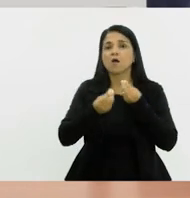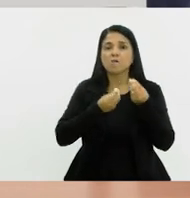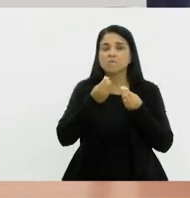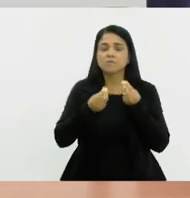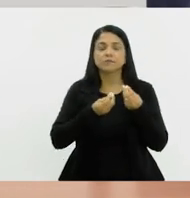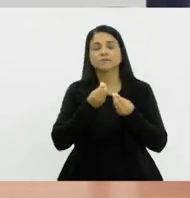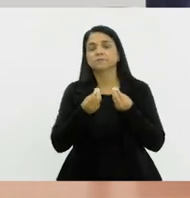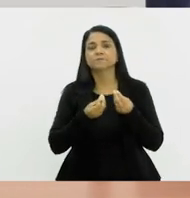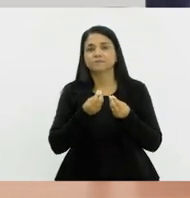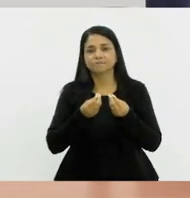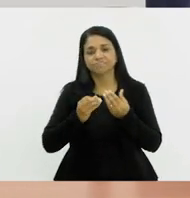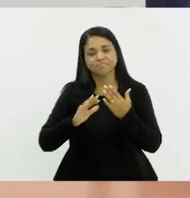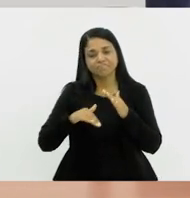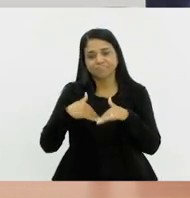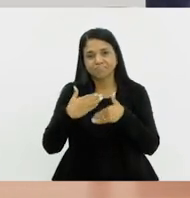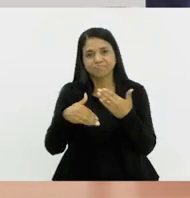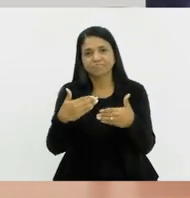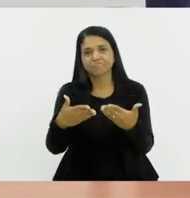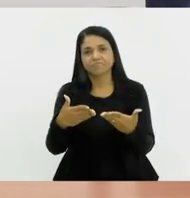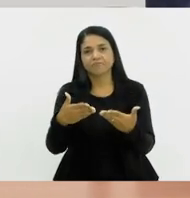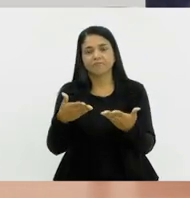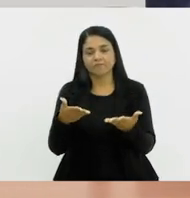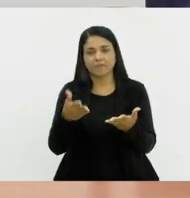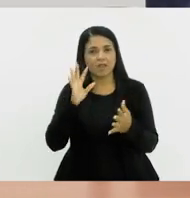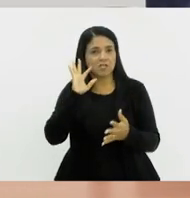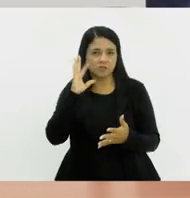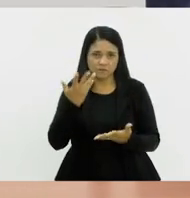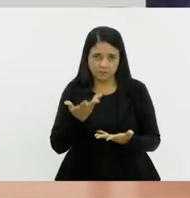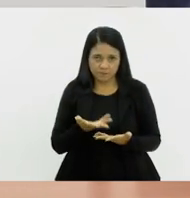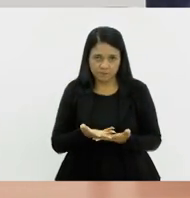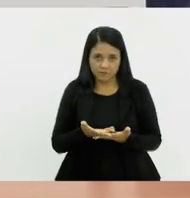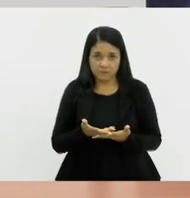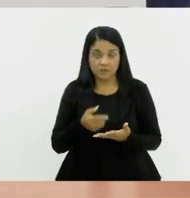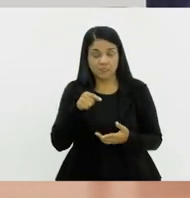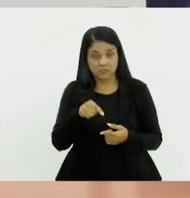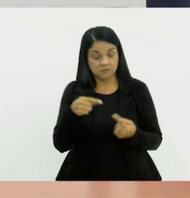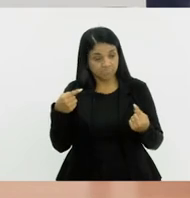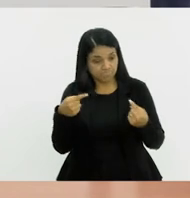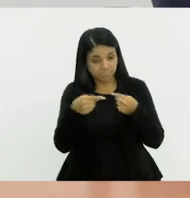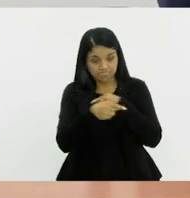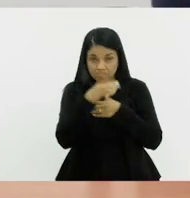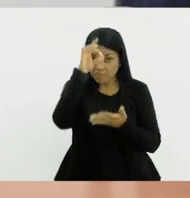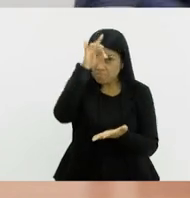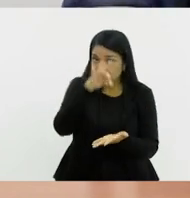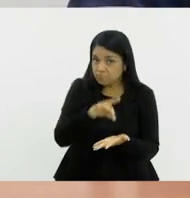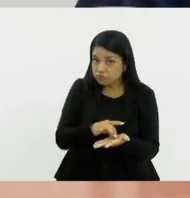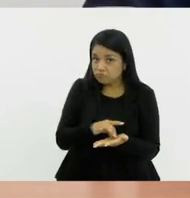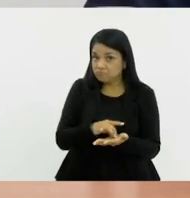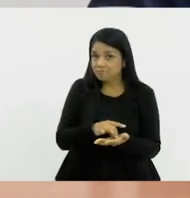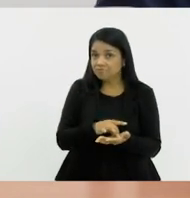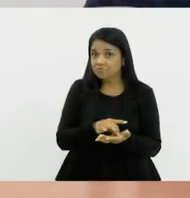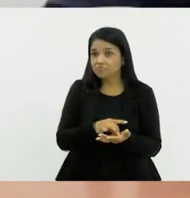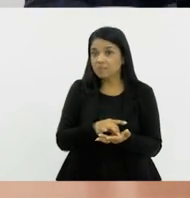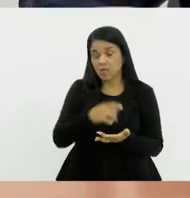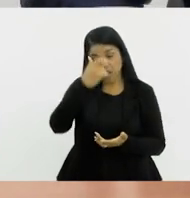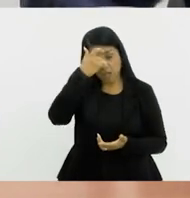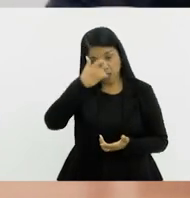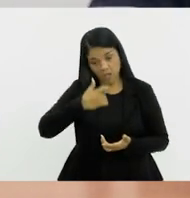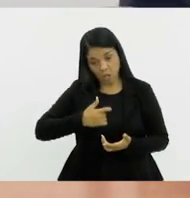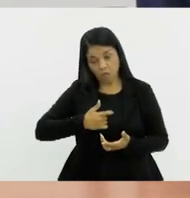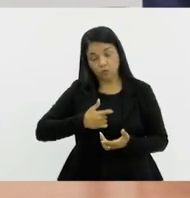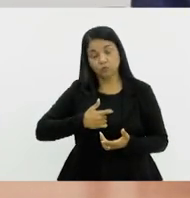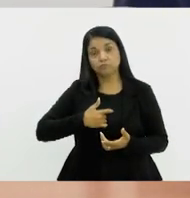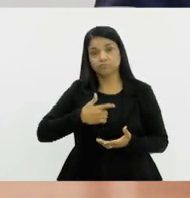se desenvolver. Se a gente... Se isso for uma divergência real, eu tenho a pretensão de estar submetida judicialmente,